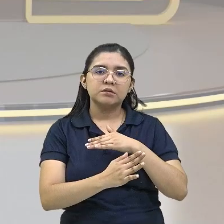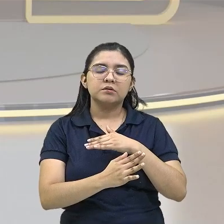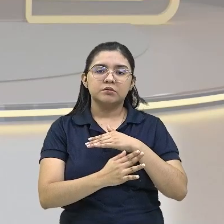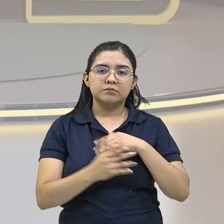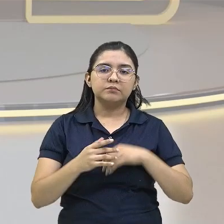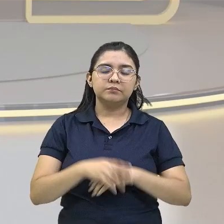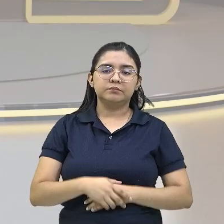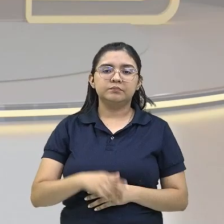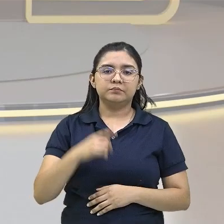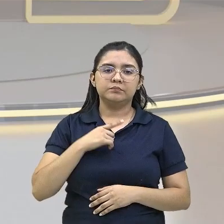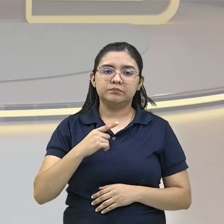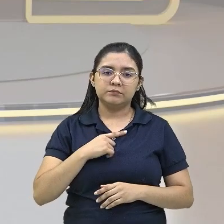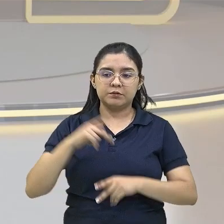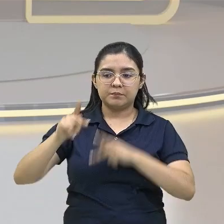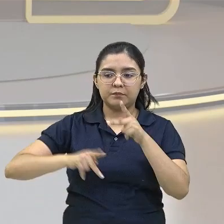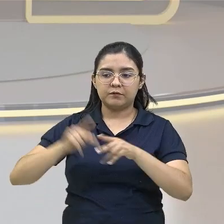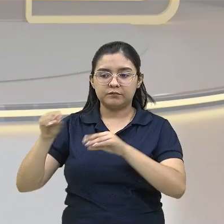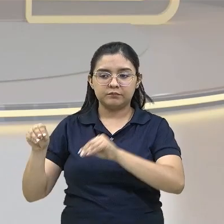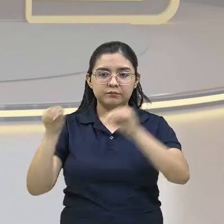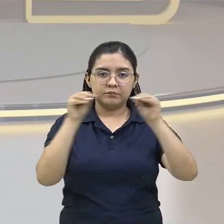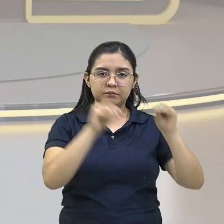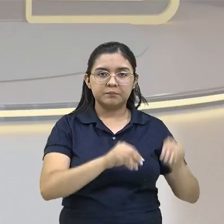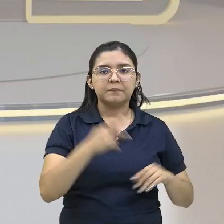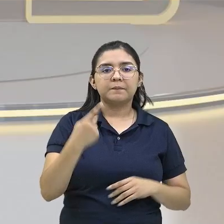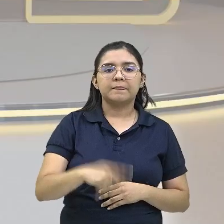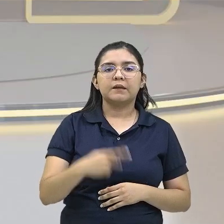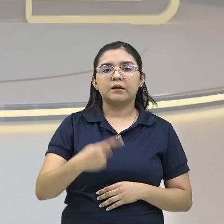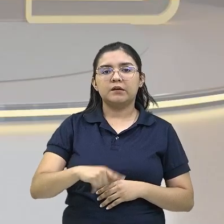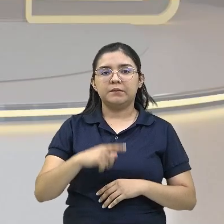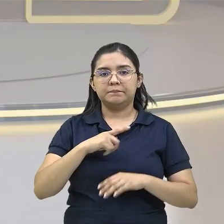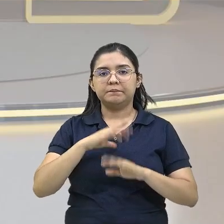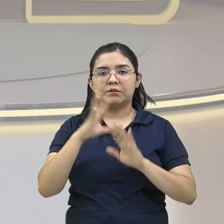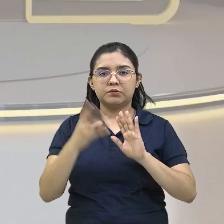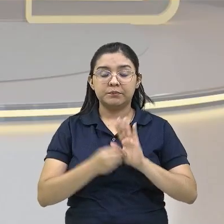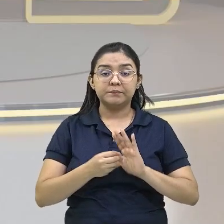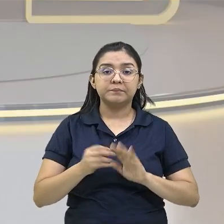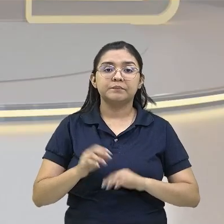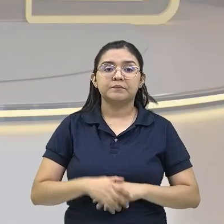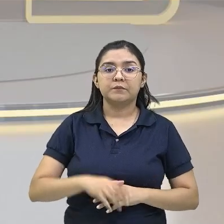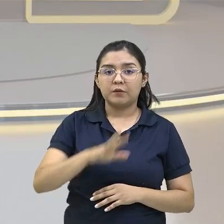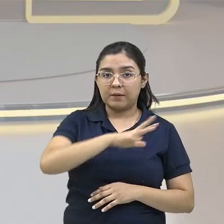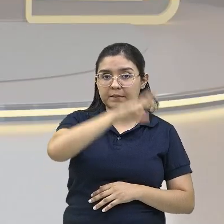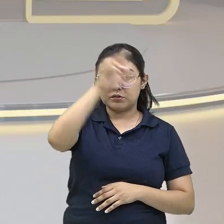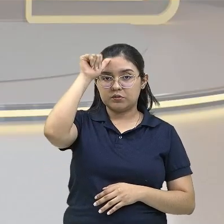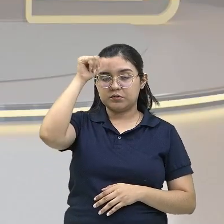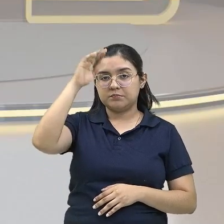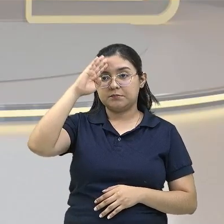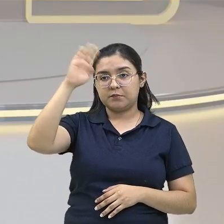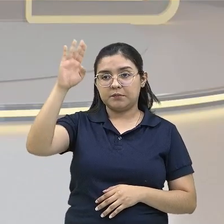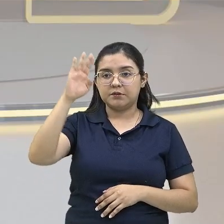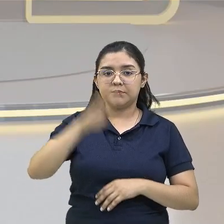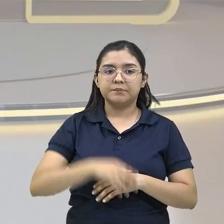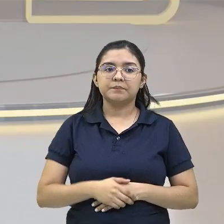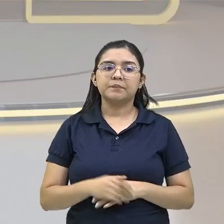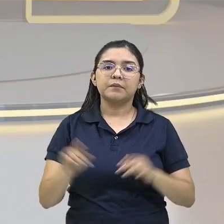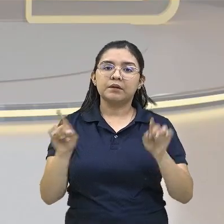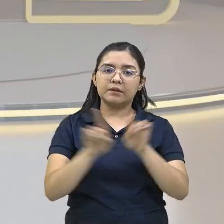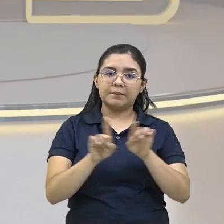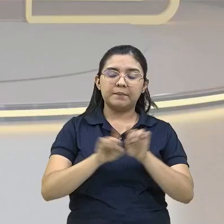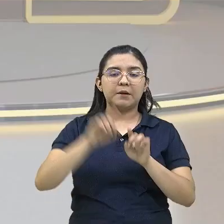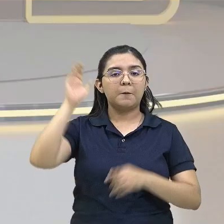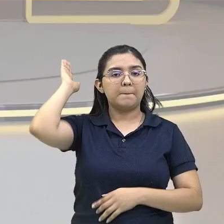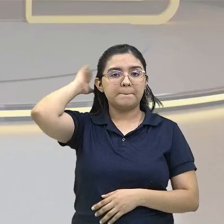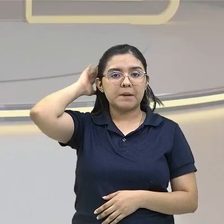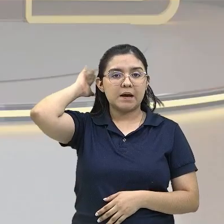mão de obra nordestina para onde? Para dentro da Amazônia, do Amazonas principalmente, e também no Pará, para